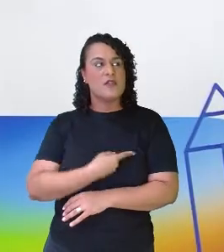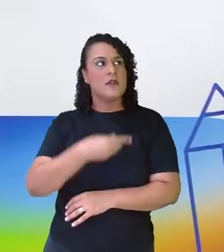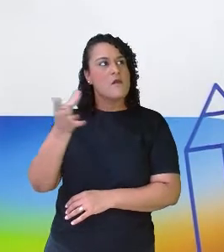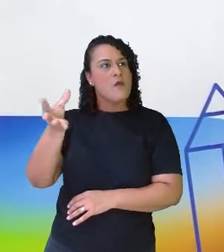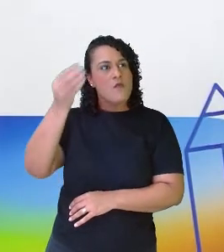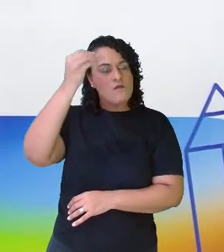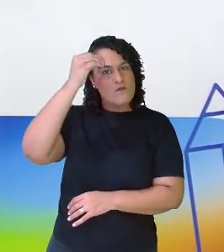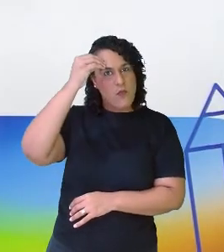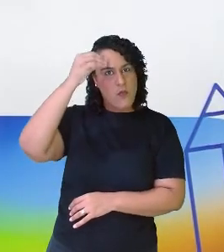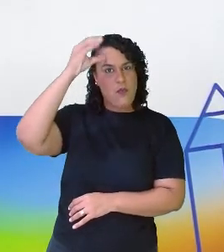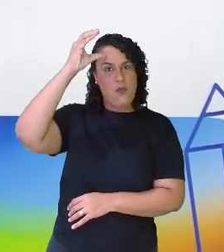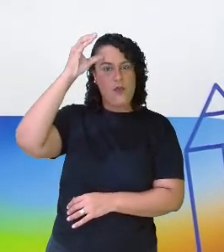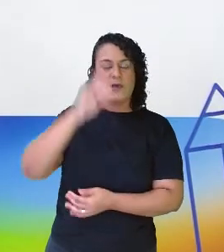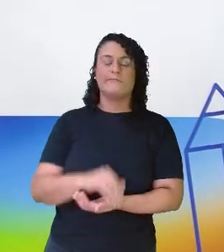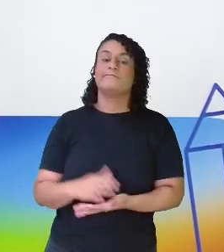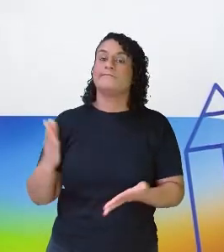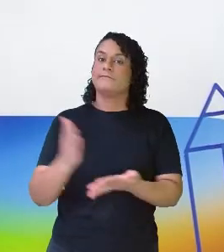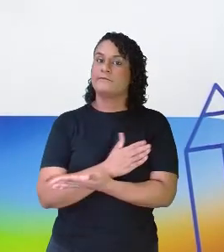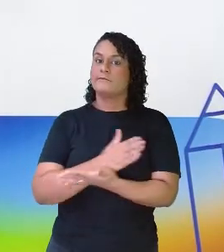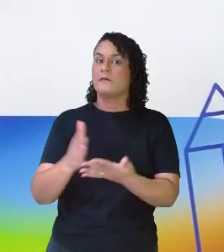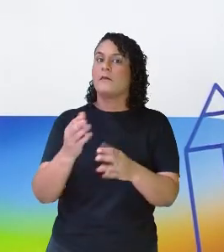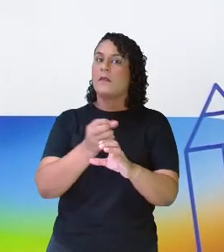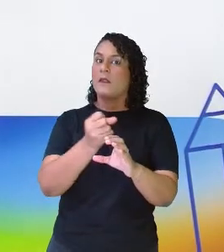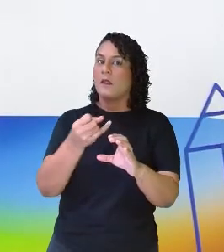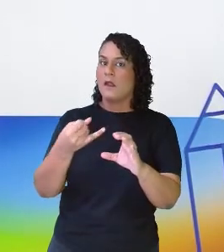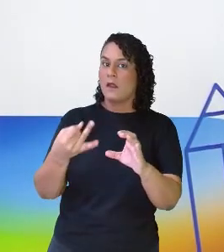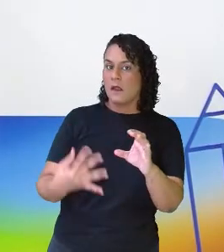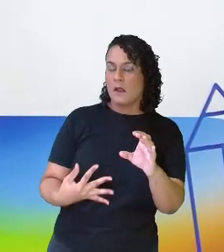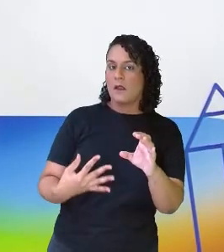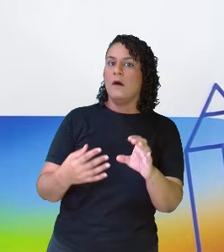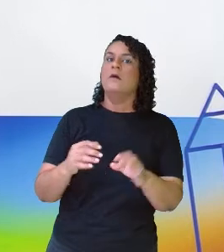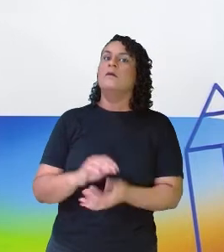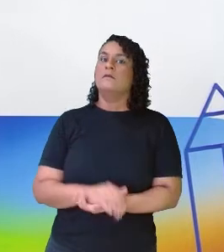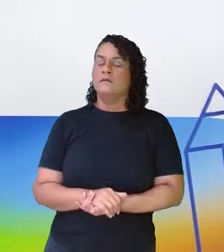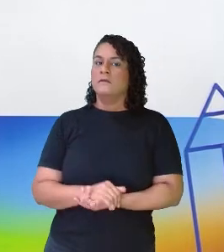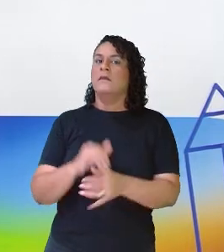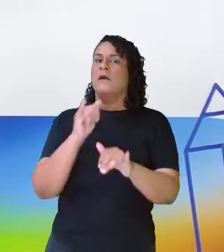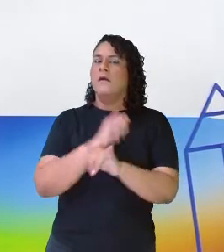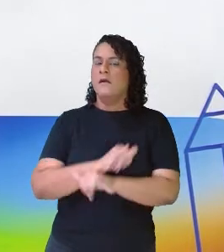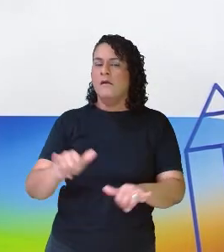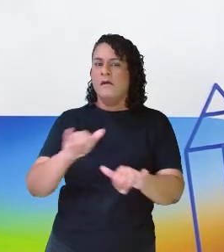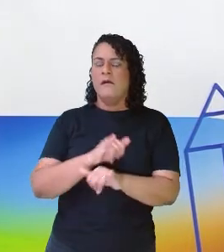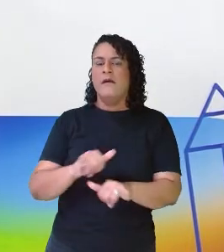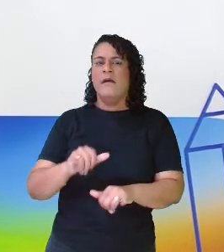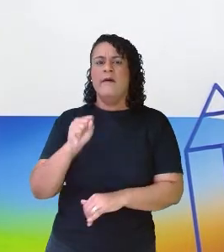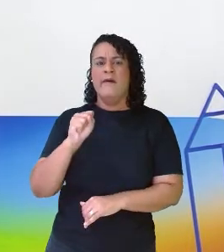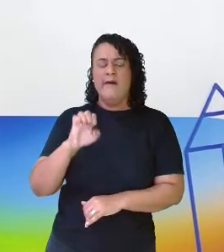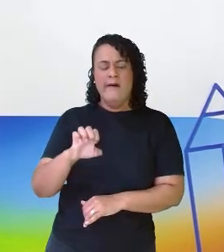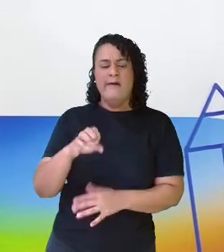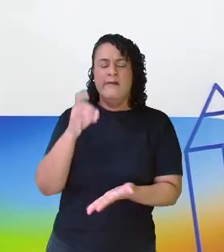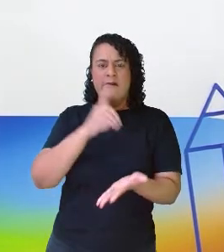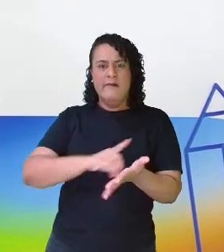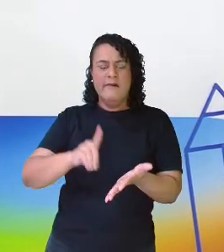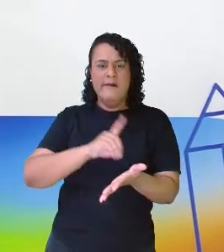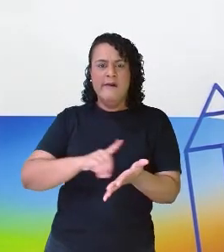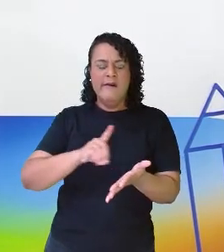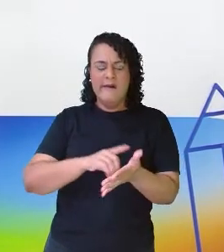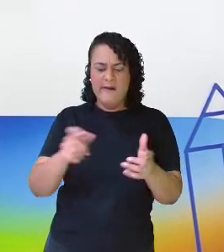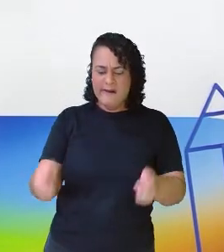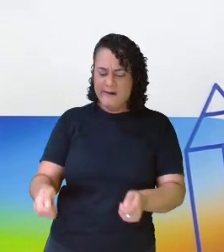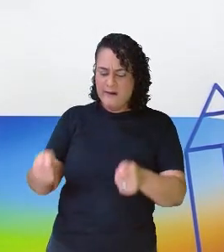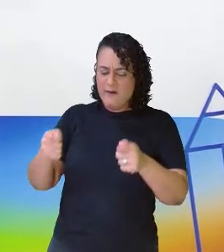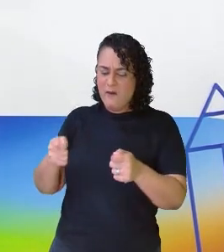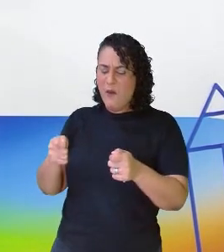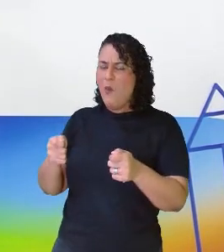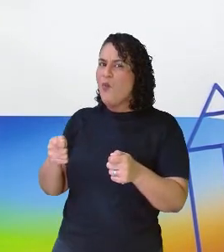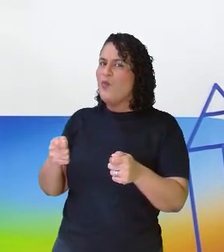só, algumas características aqui do verbete. Se você pegar um dicionário e for olhar lá, como é que tá, como é que eu